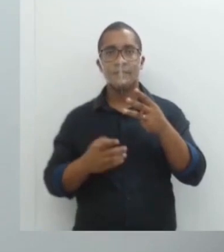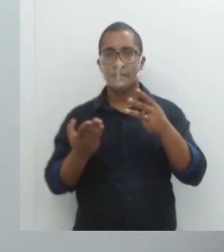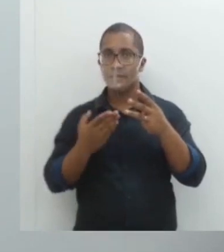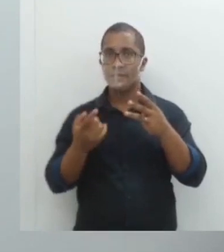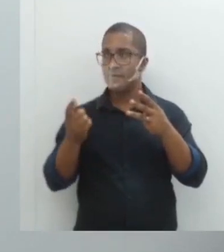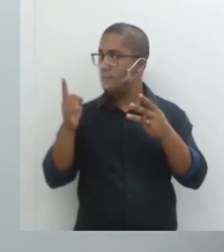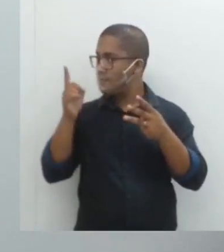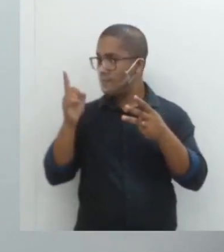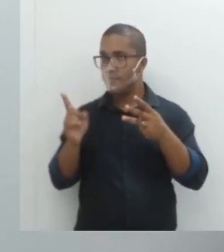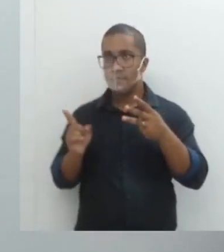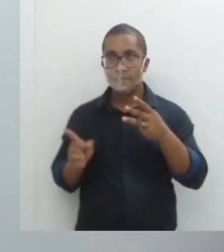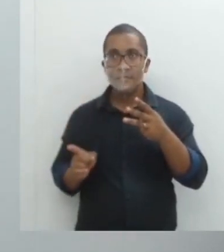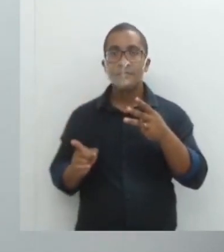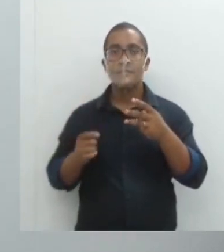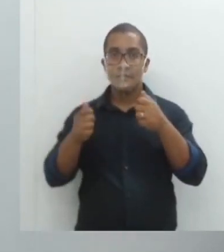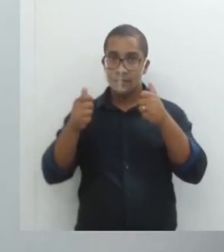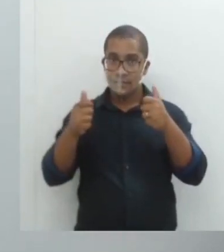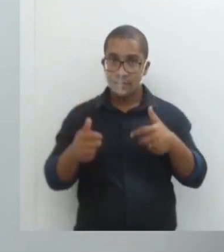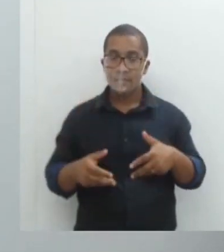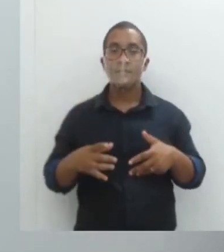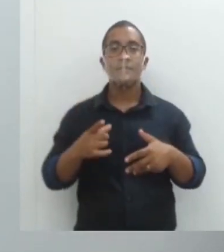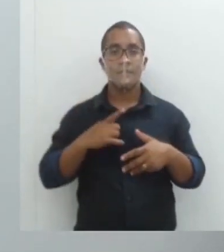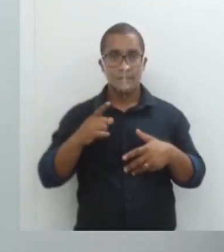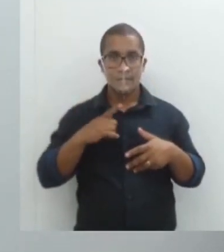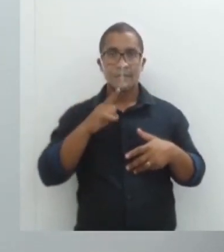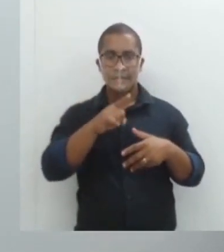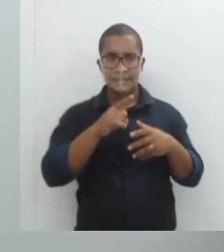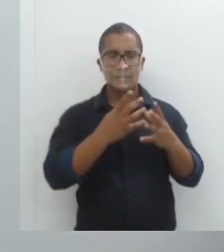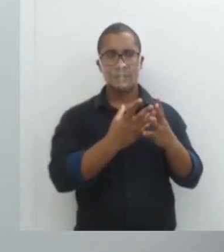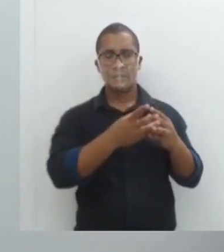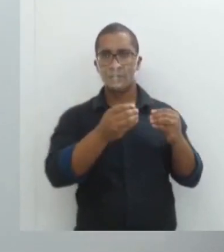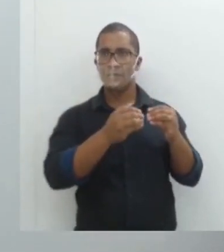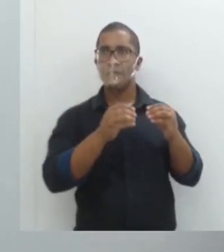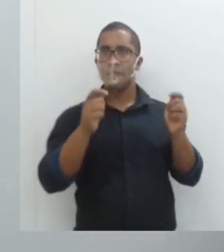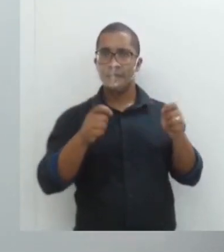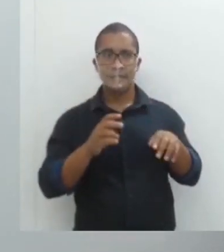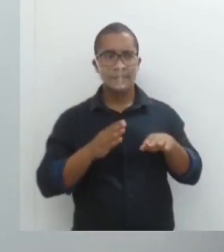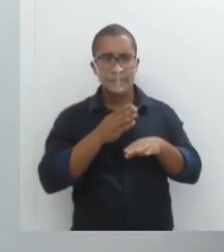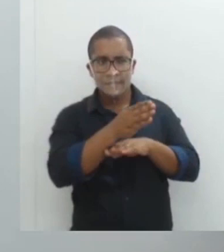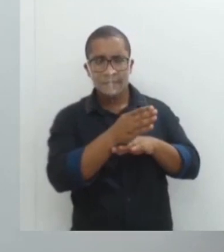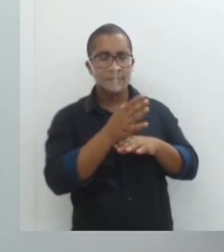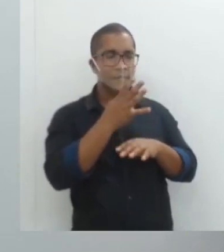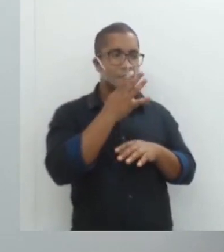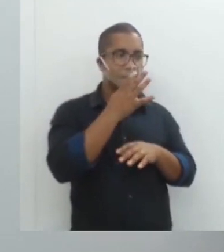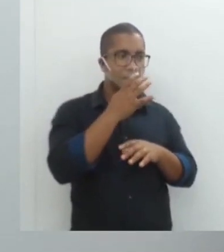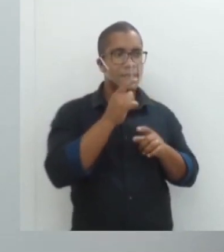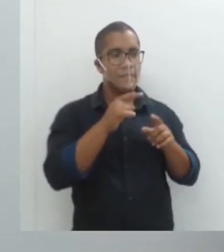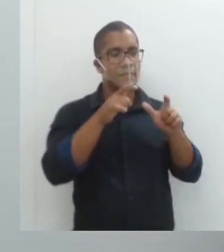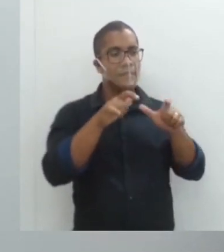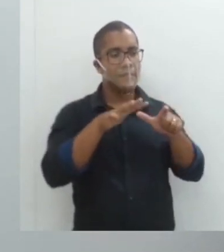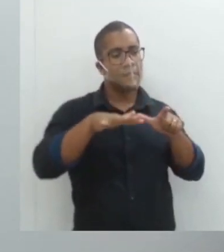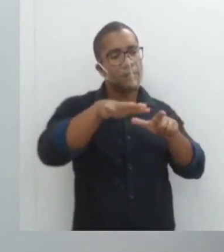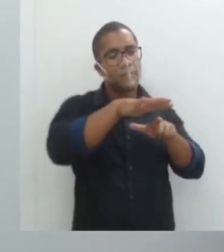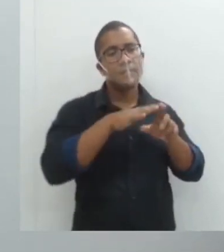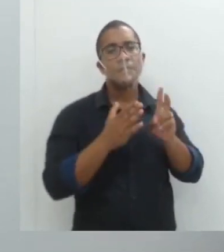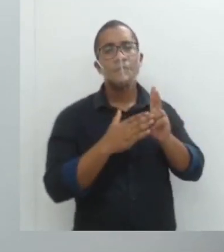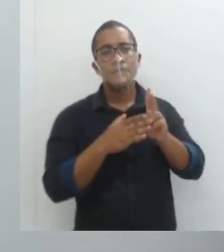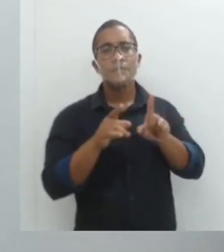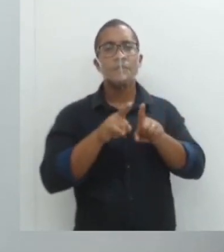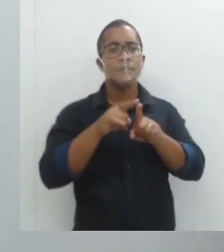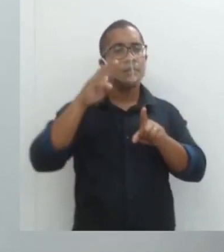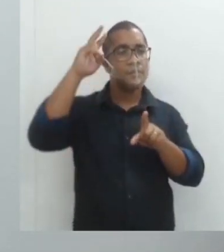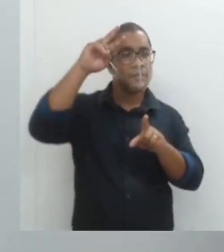citei agora têm um acervo maravilhoso, onde você pode acompanhar as áreas indígenas, as histórias, a